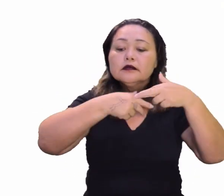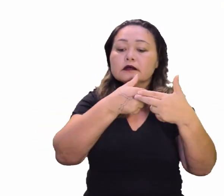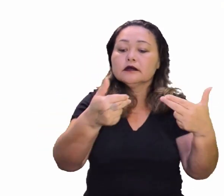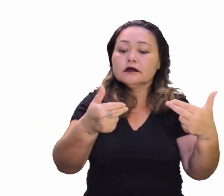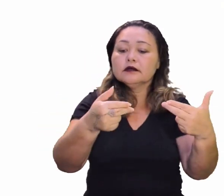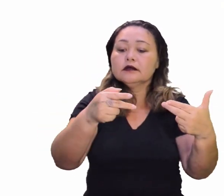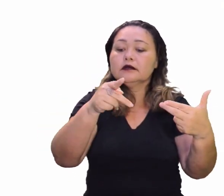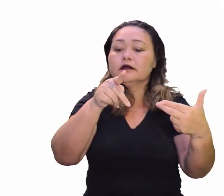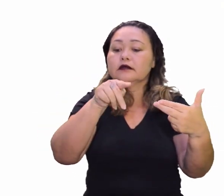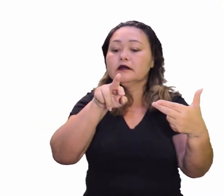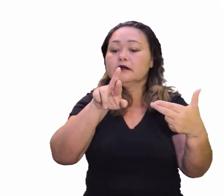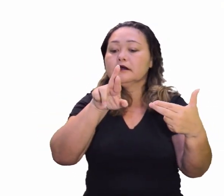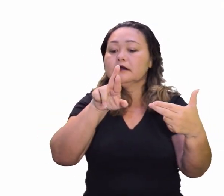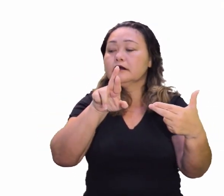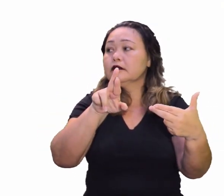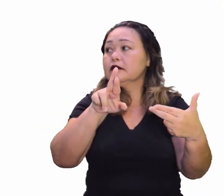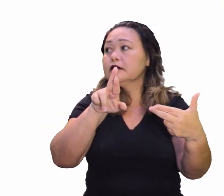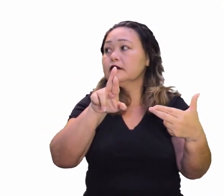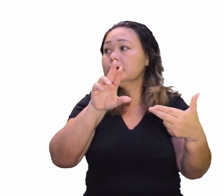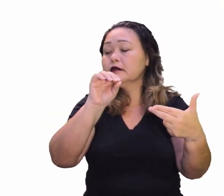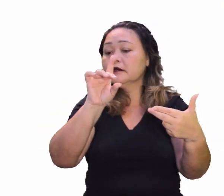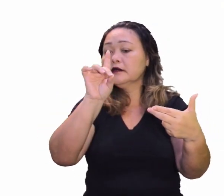produção